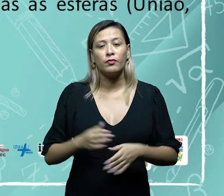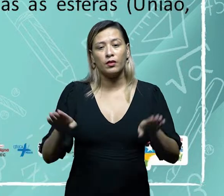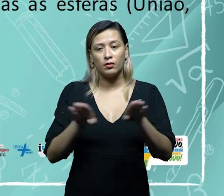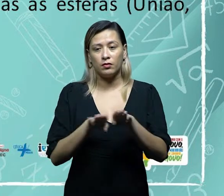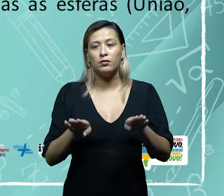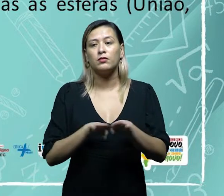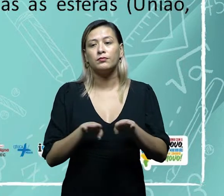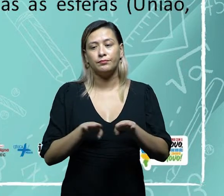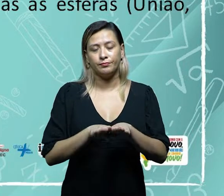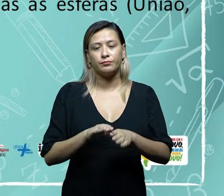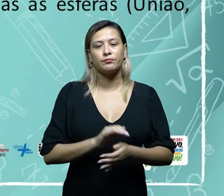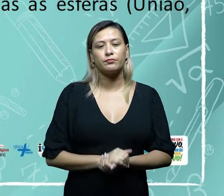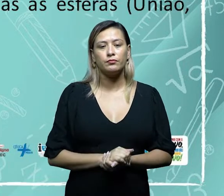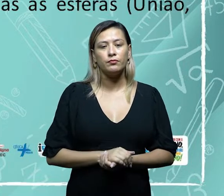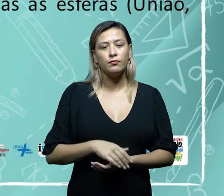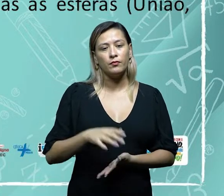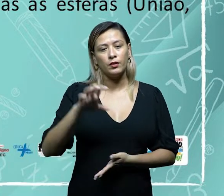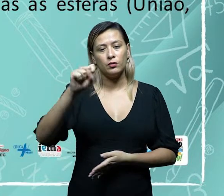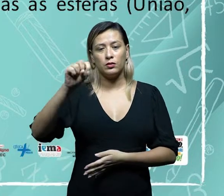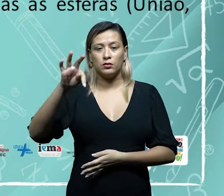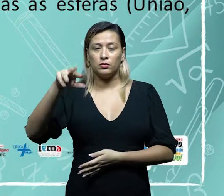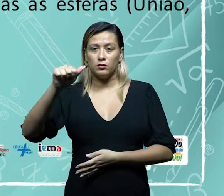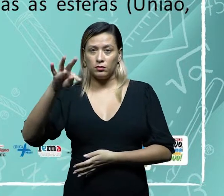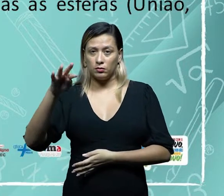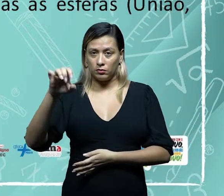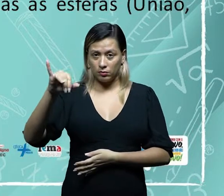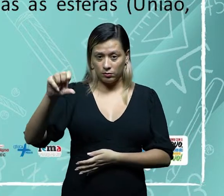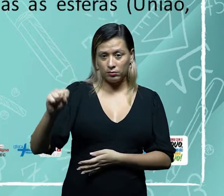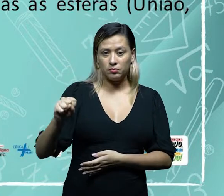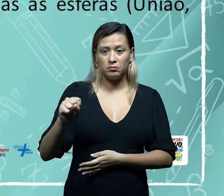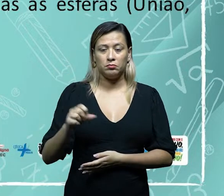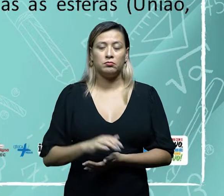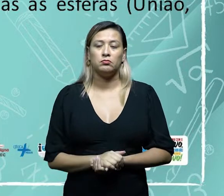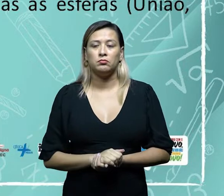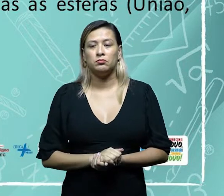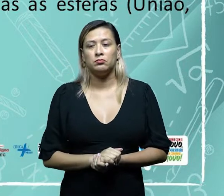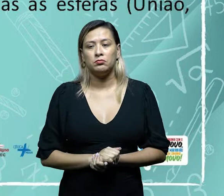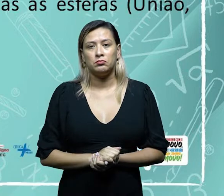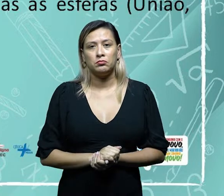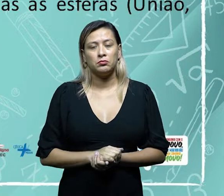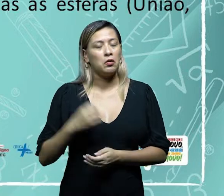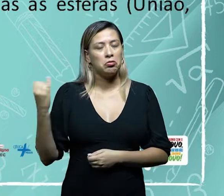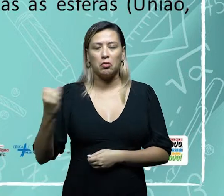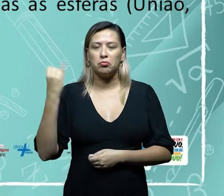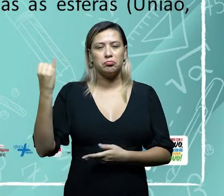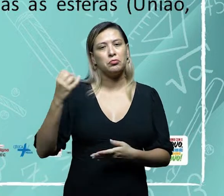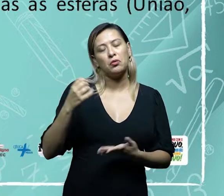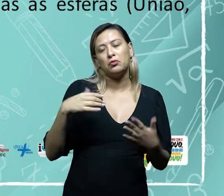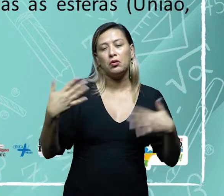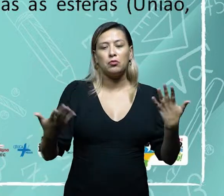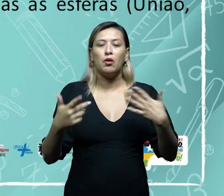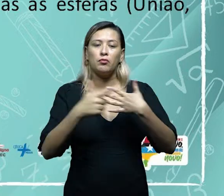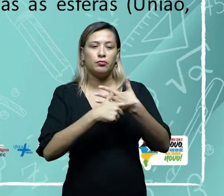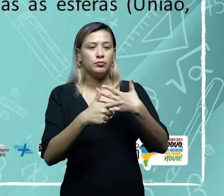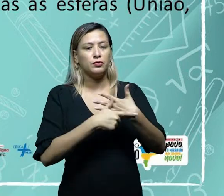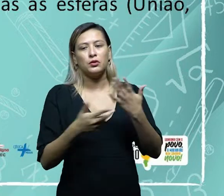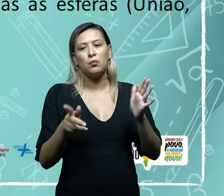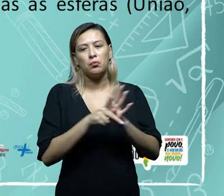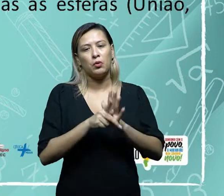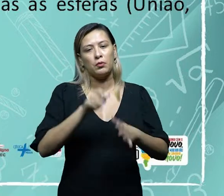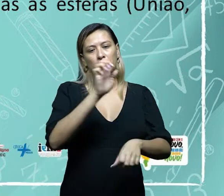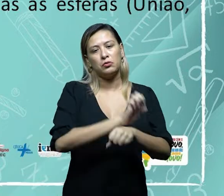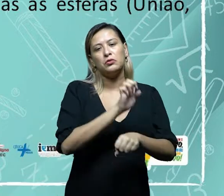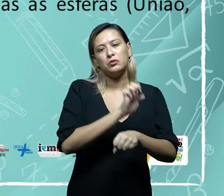estatais, independentemente, né, da função que eles ocupam em todas as esferas, né, da União, dos estados, dos distritos